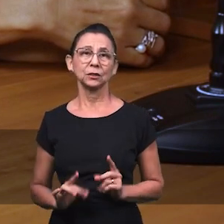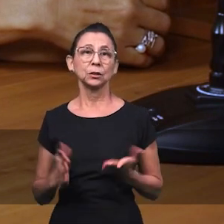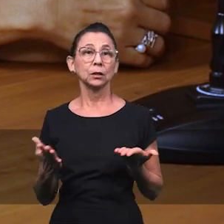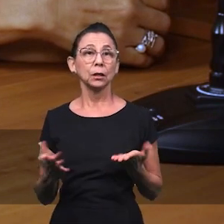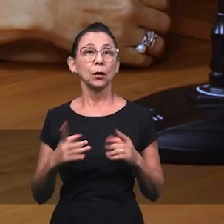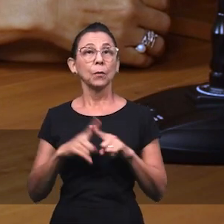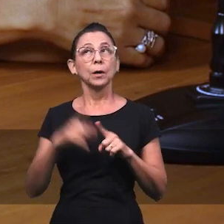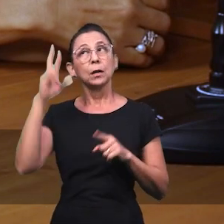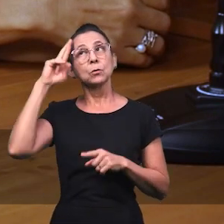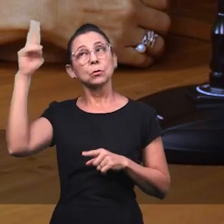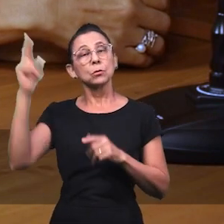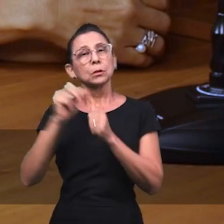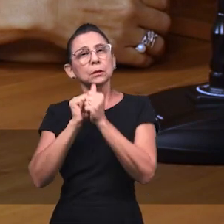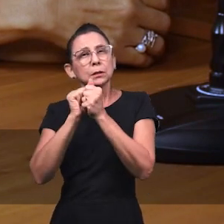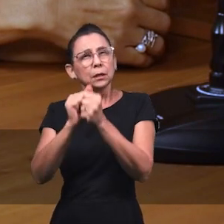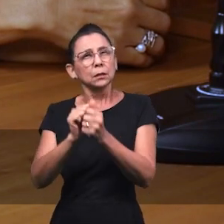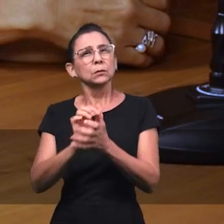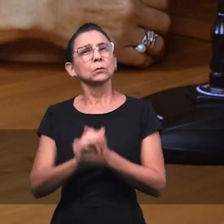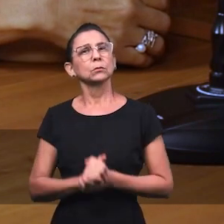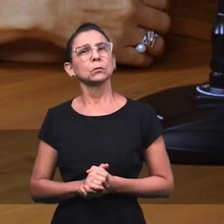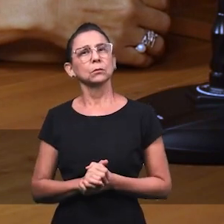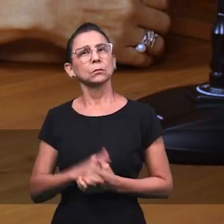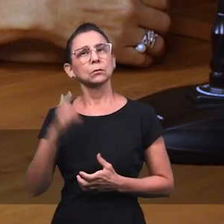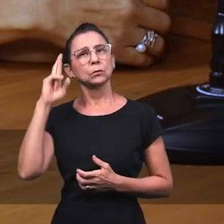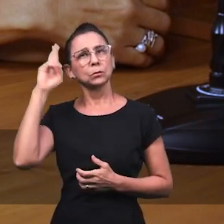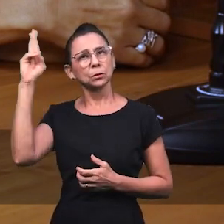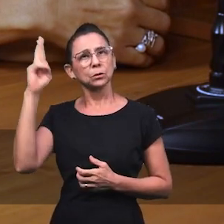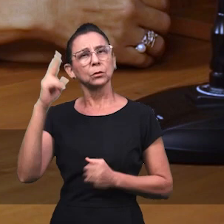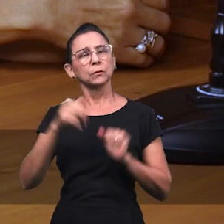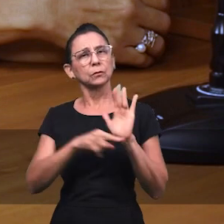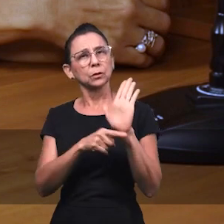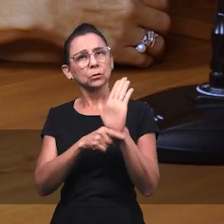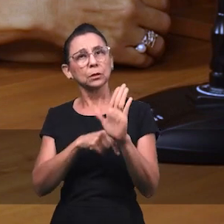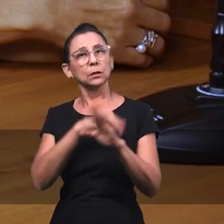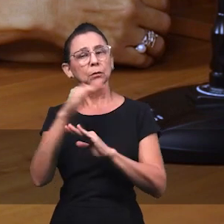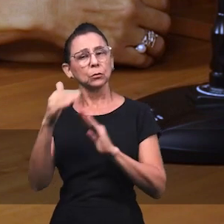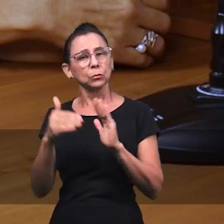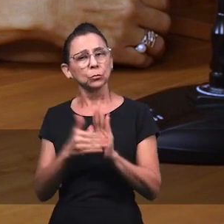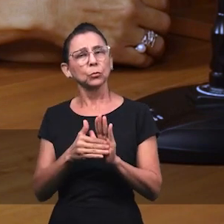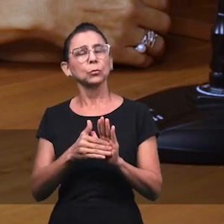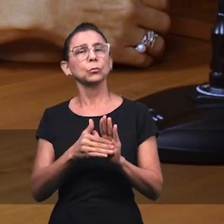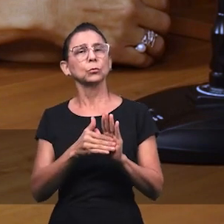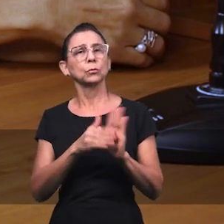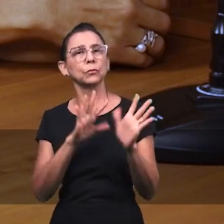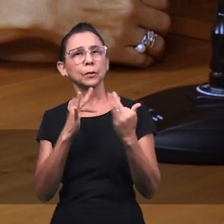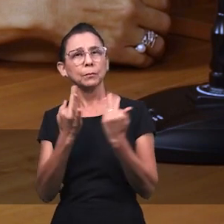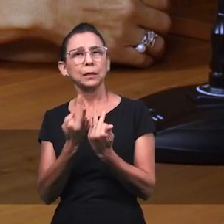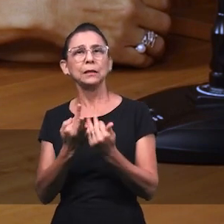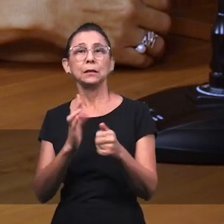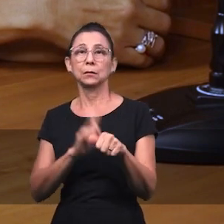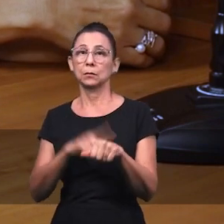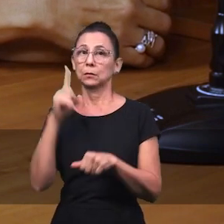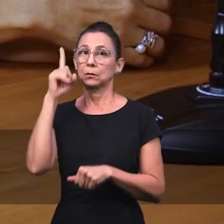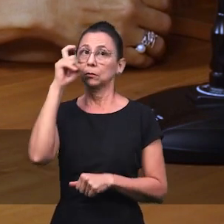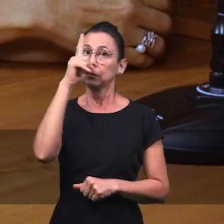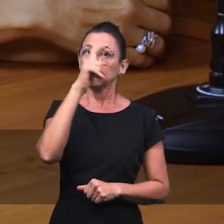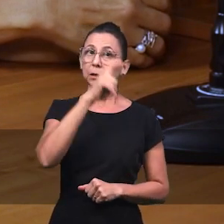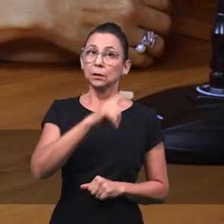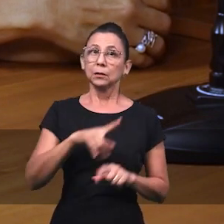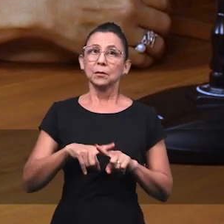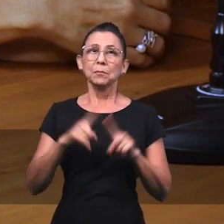conosco. E o Senhor vai fazer tudo para nossas vidas, para as famílias, momentos muito